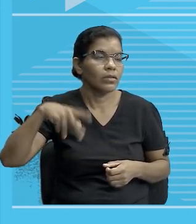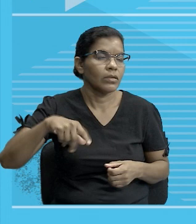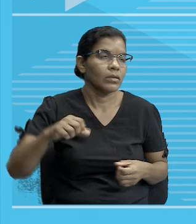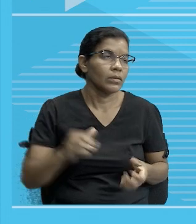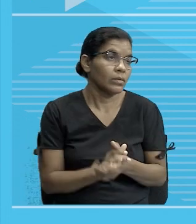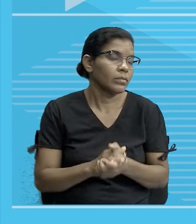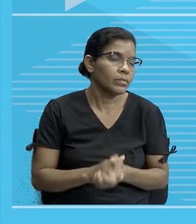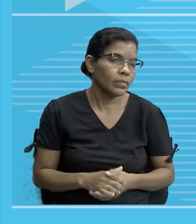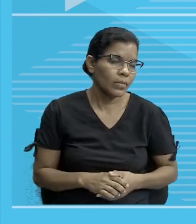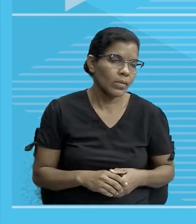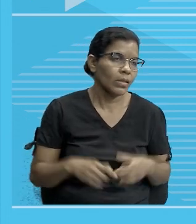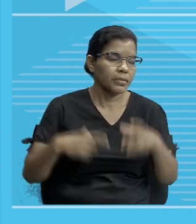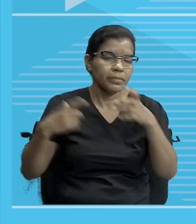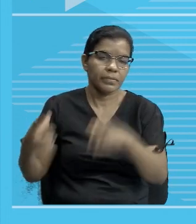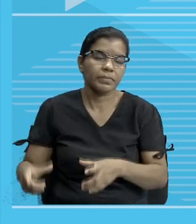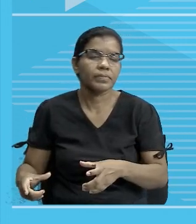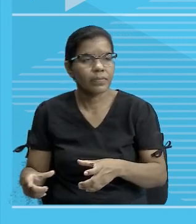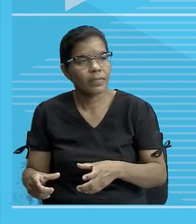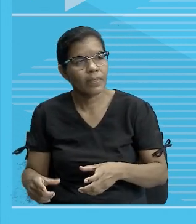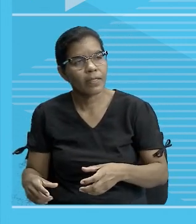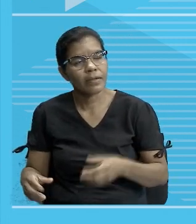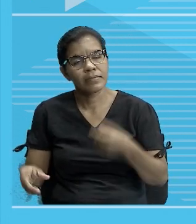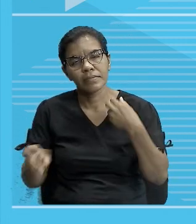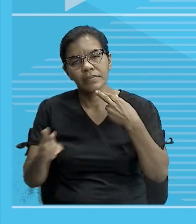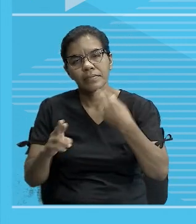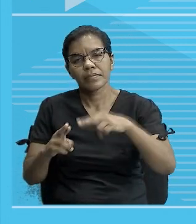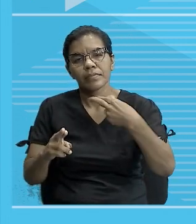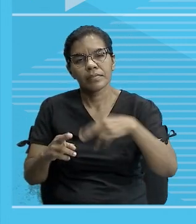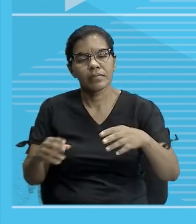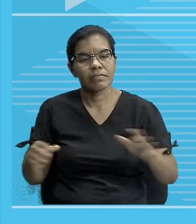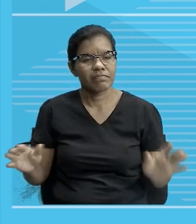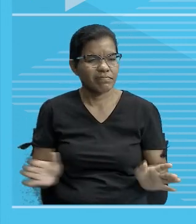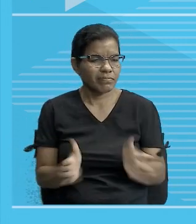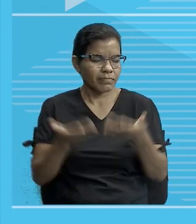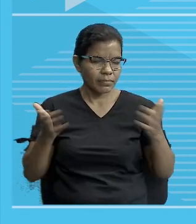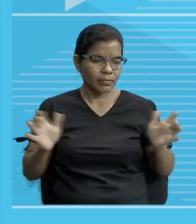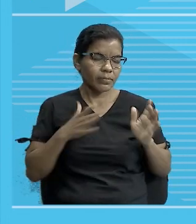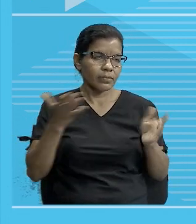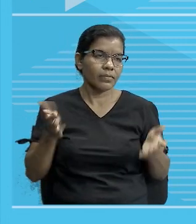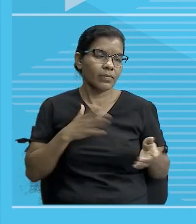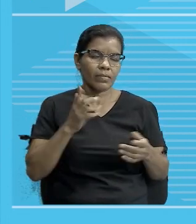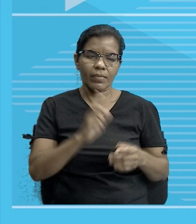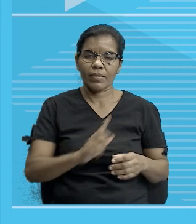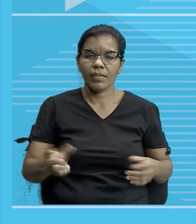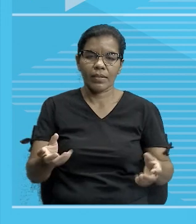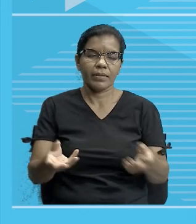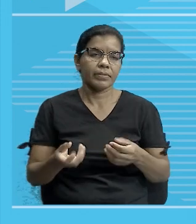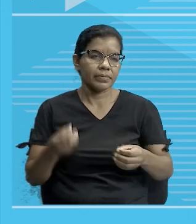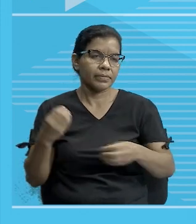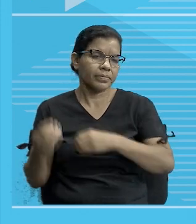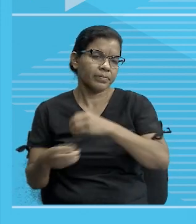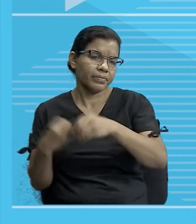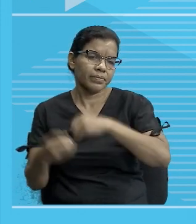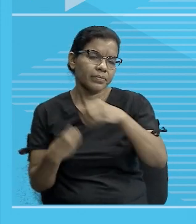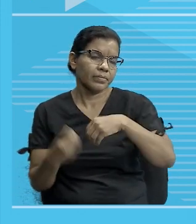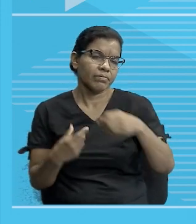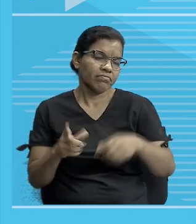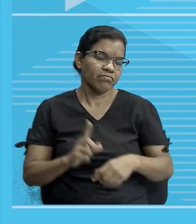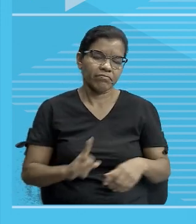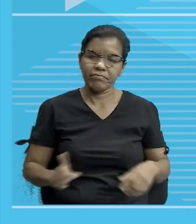a direita. Eles representam os ricos. Eles não querem transformações, nem querem